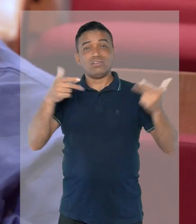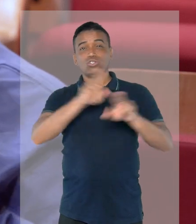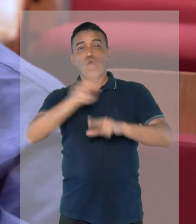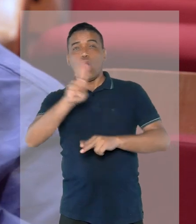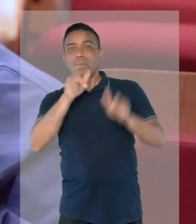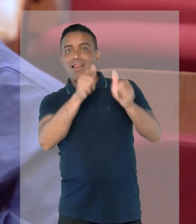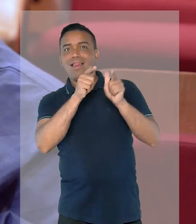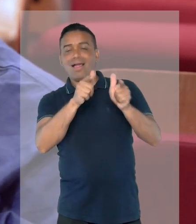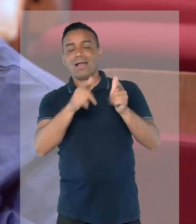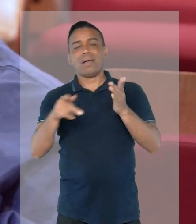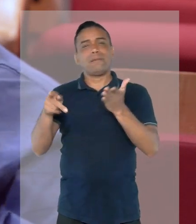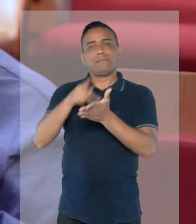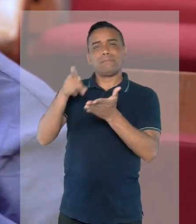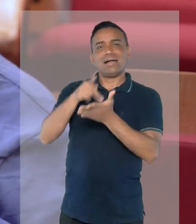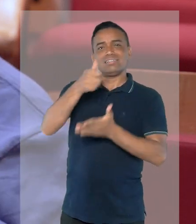existe um lá na página